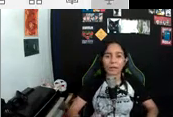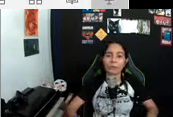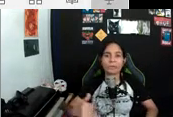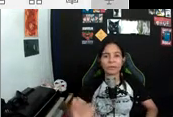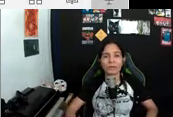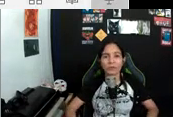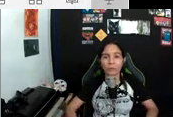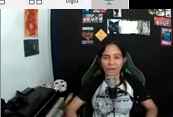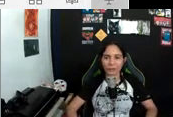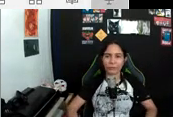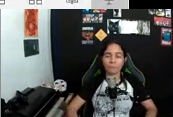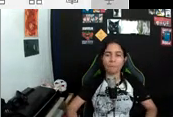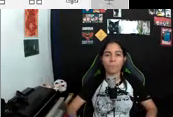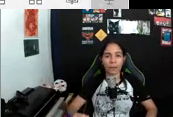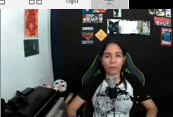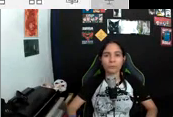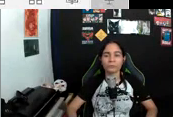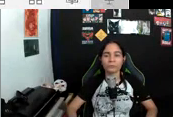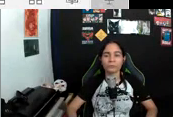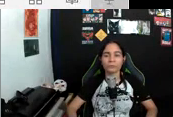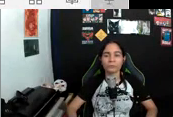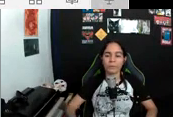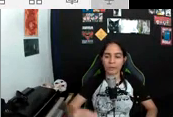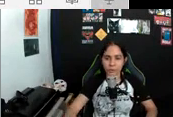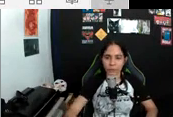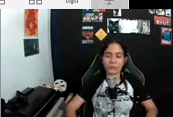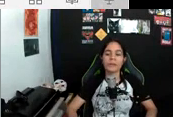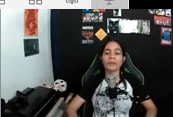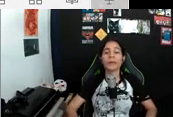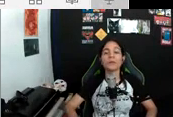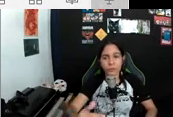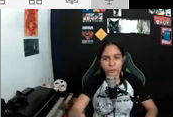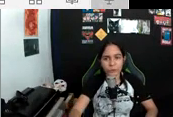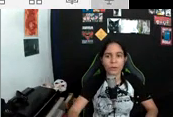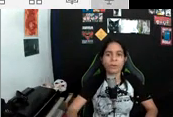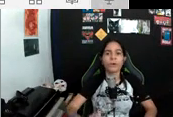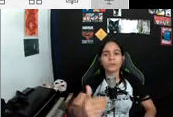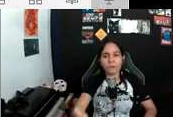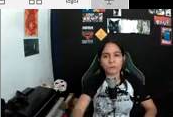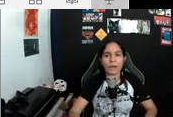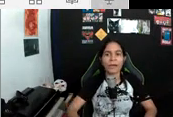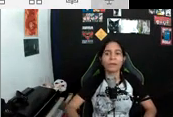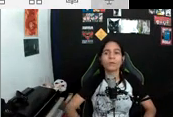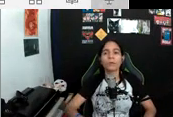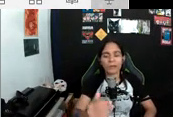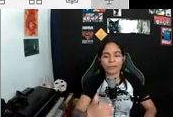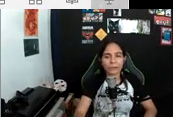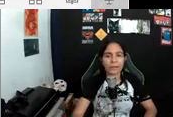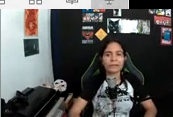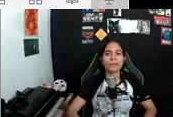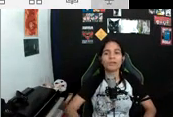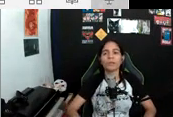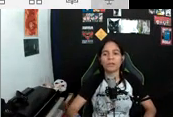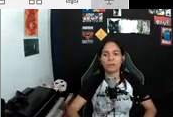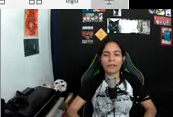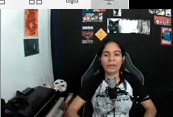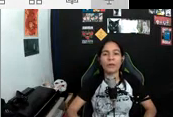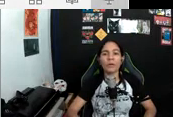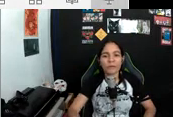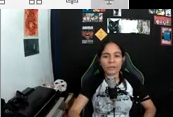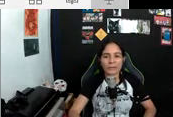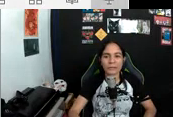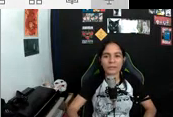colocada de lado como sendo só mais um. Não, seu nome é João. Então, senhor João, como o senhor vai? O que é que o senhor está